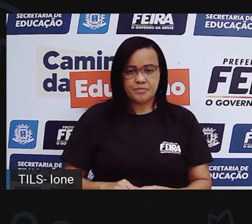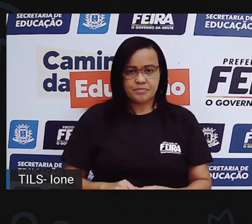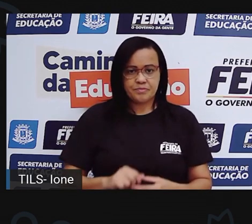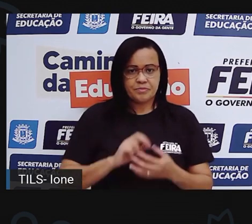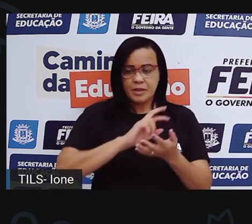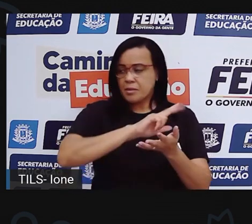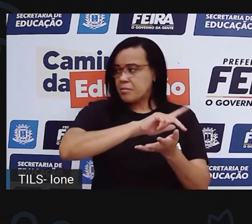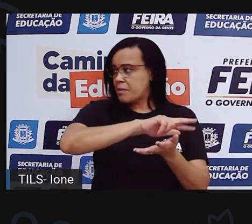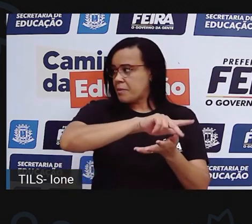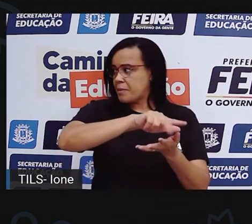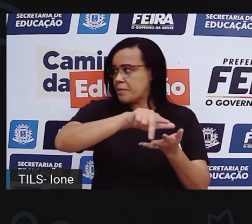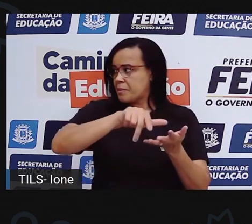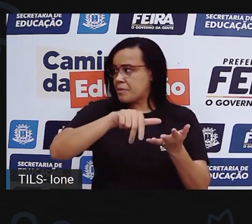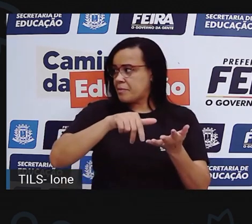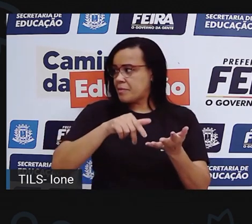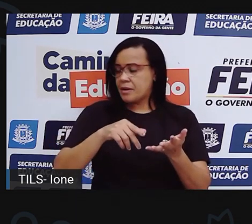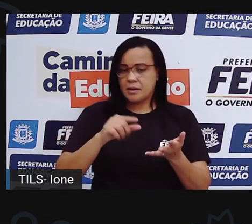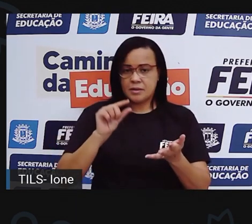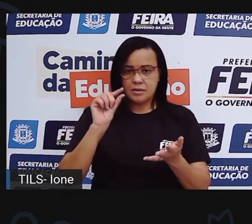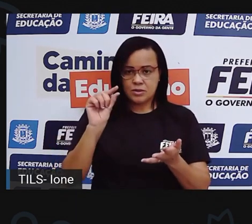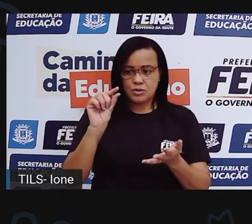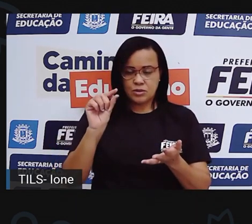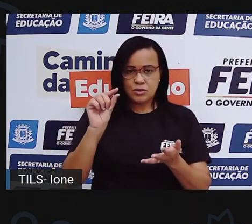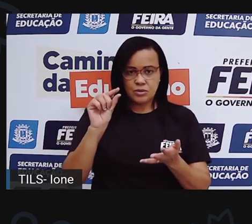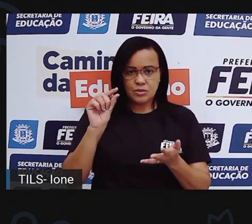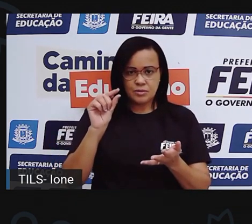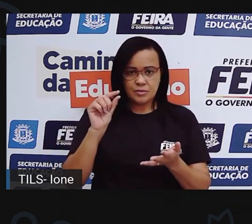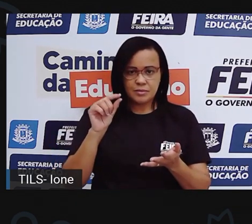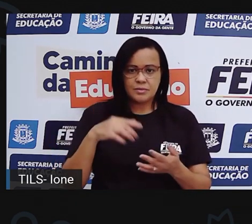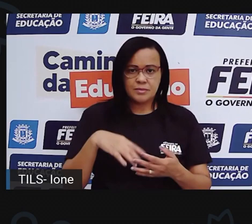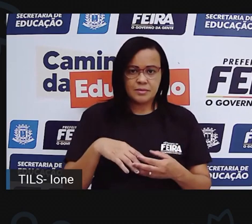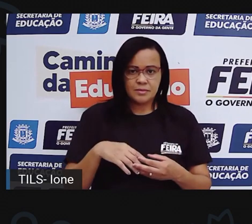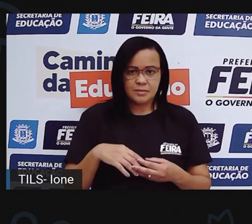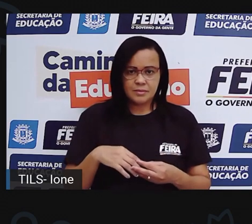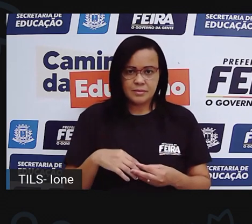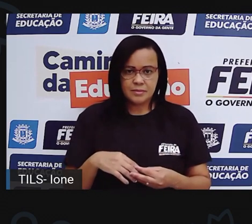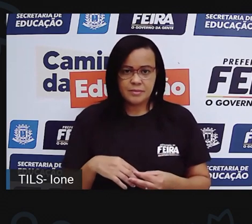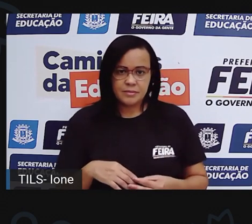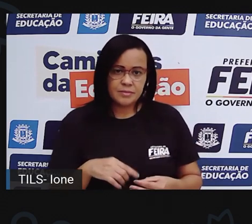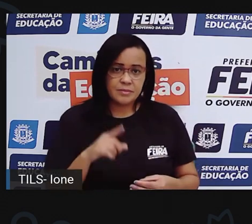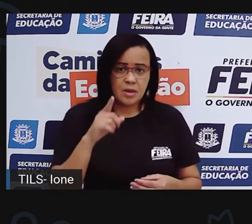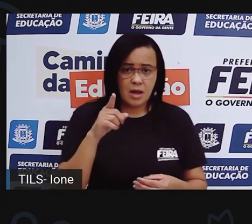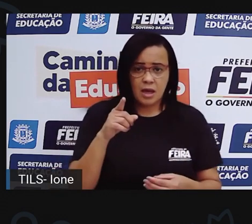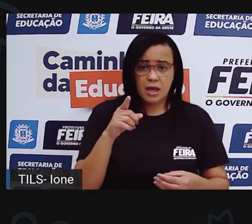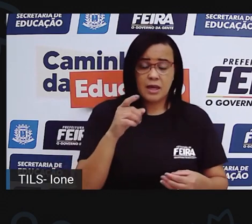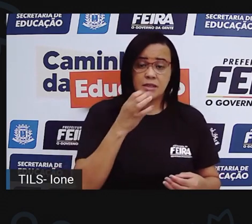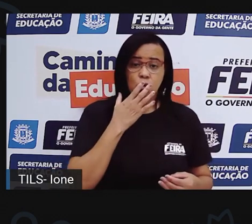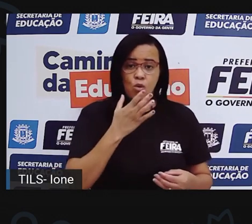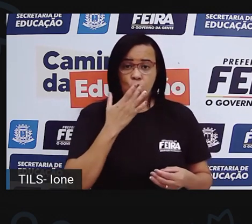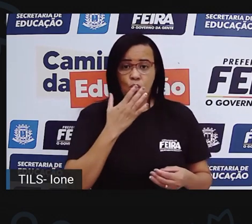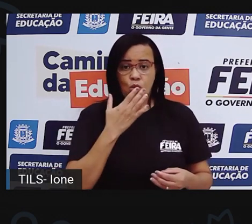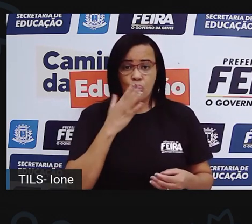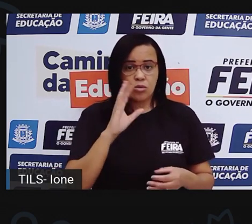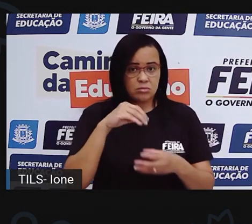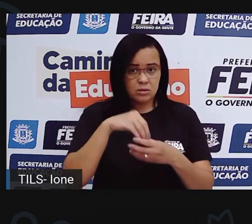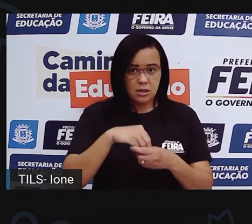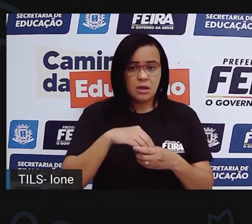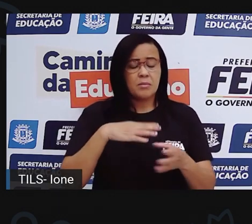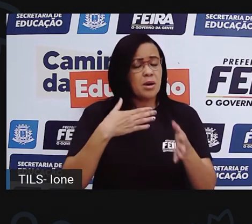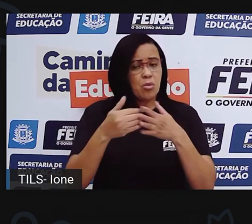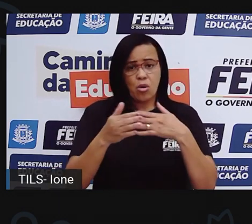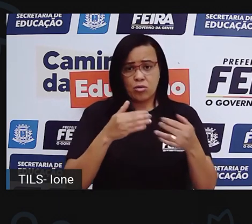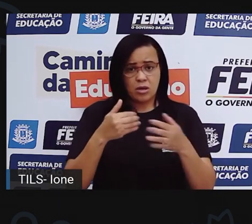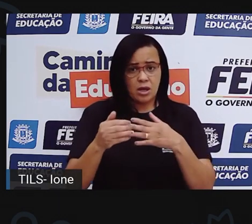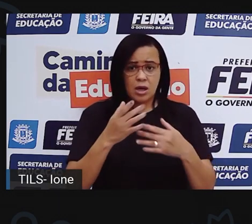Vários EVAs cortadinhos, ó. EVA é aquele emborrachado, ó. Esse daqui da Pro tem glitter, tá bom? O seu pode ser de qualquer cor, pode